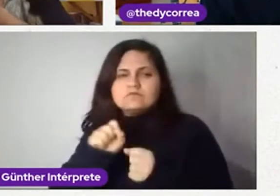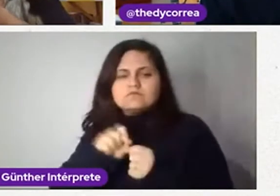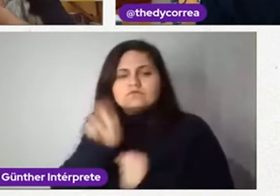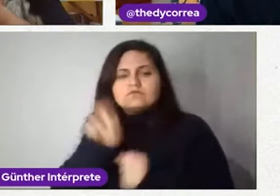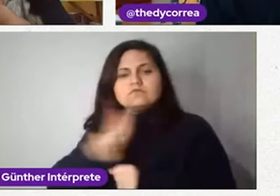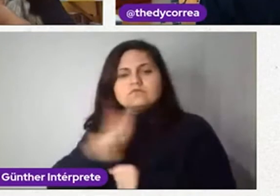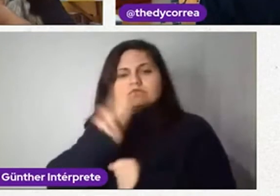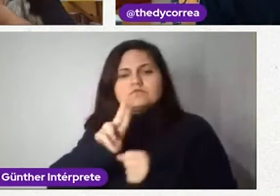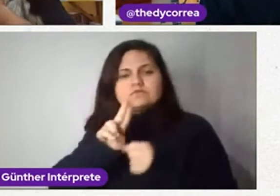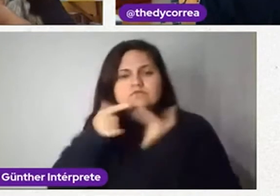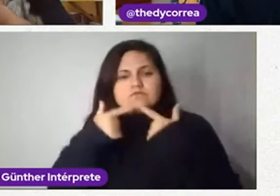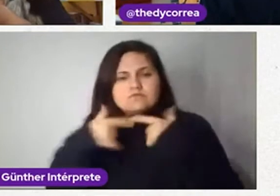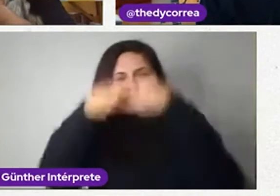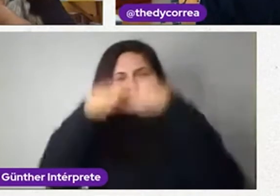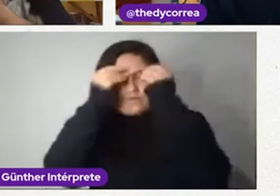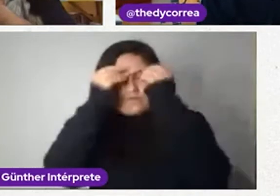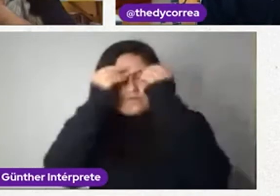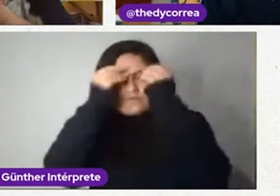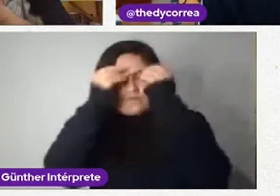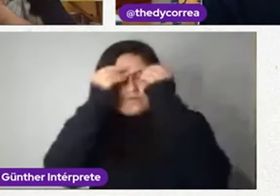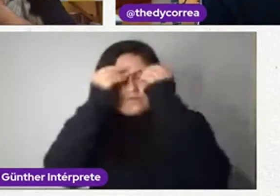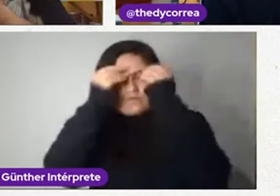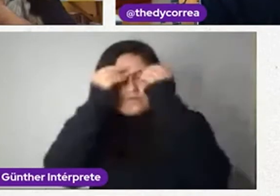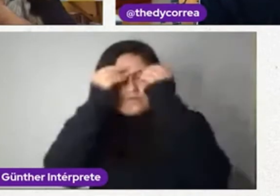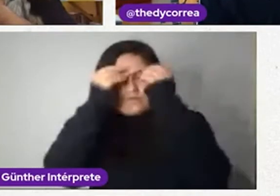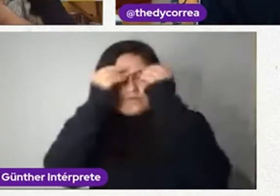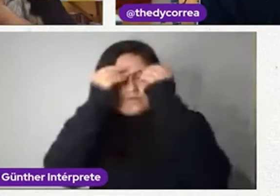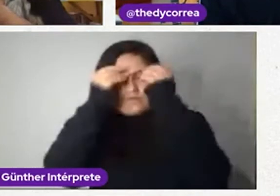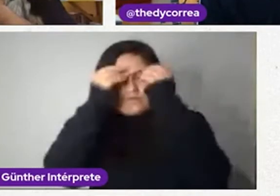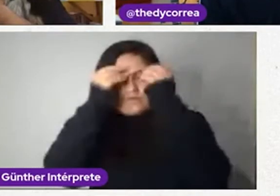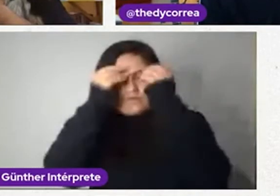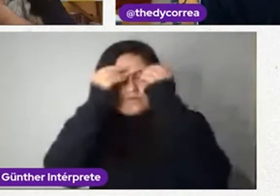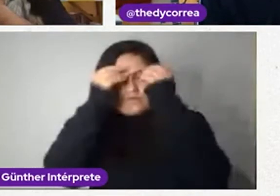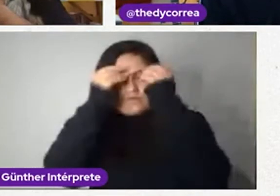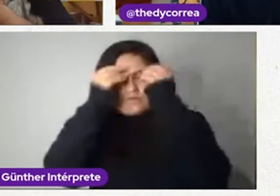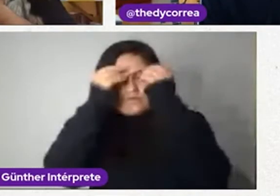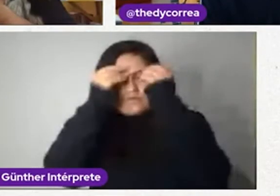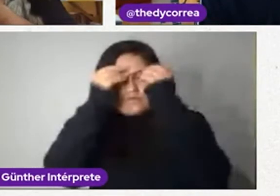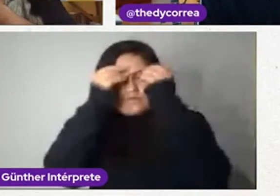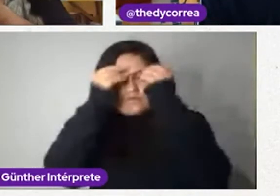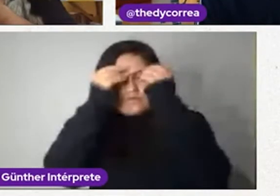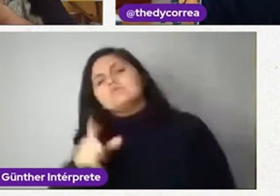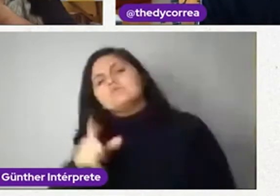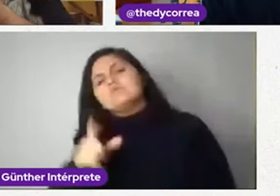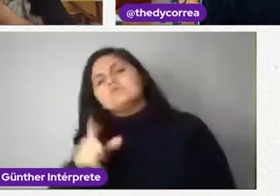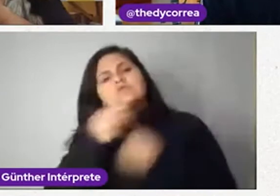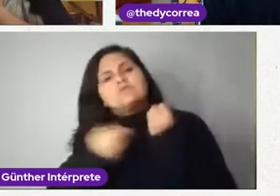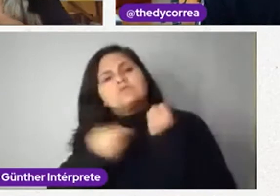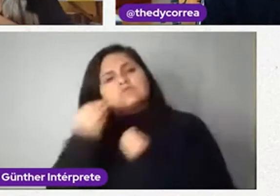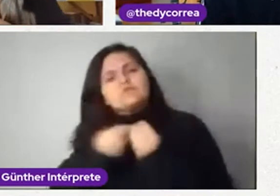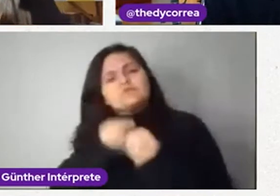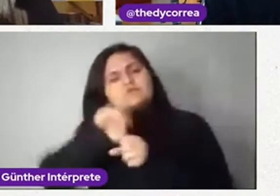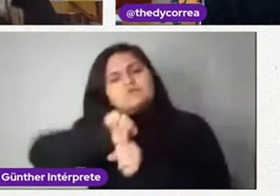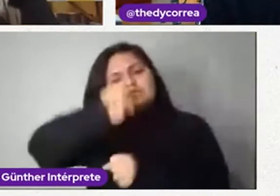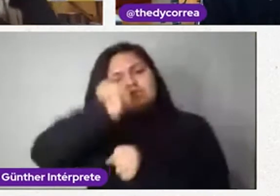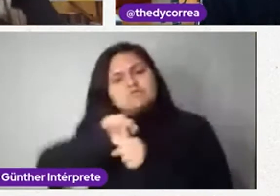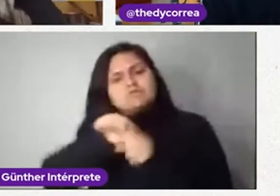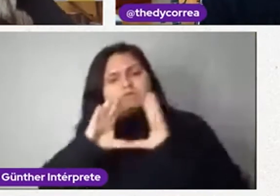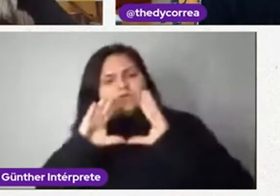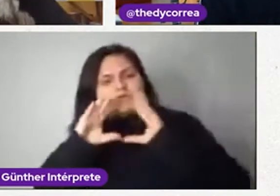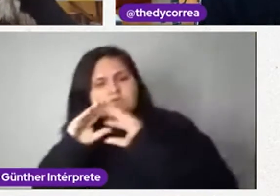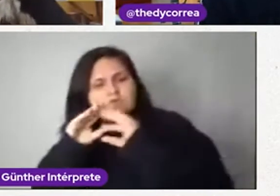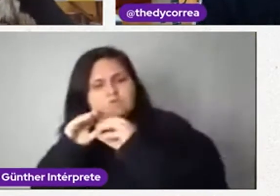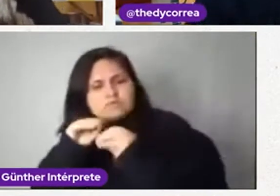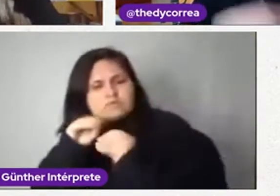linguagem poética, né? No caso, Noite Ilustrada, que é esse que tem na mão, ele tinha como espinha dorsal a questão da noite, da